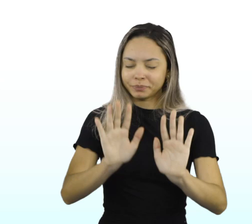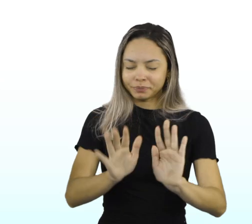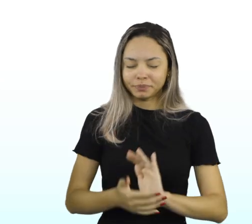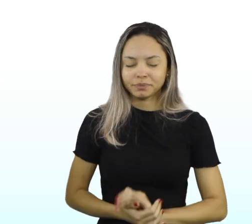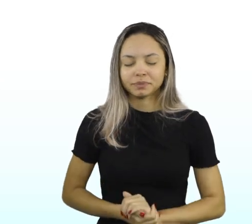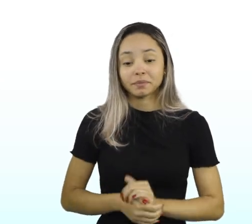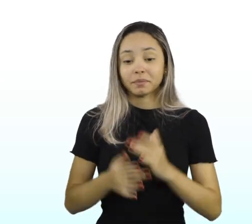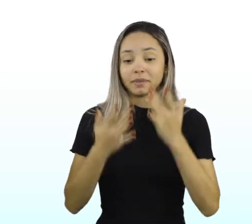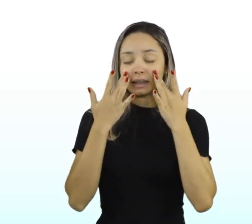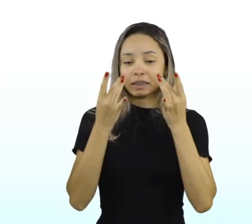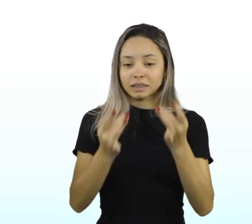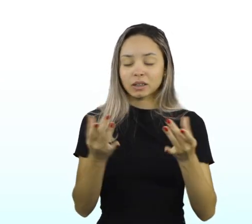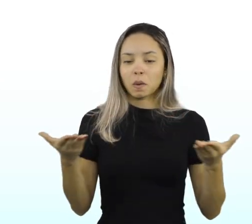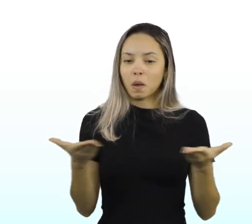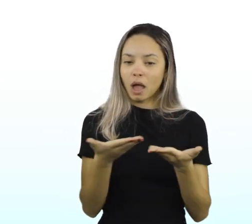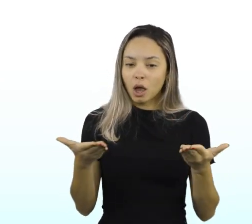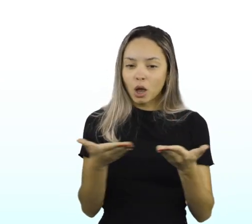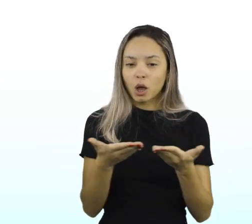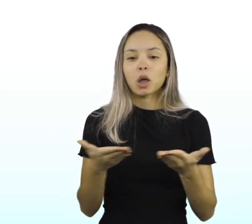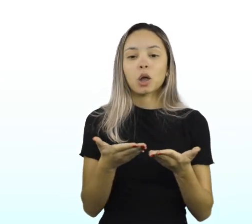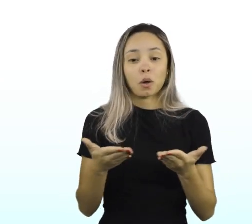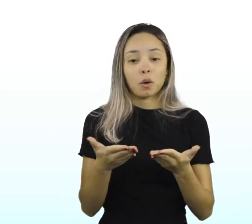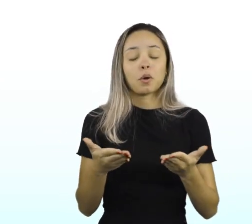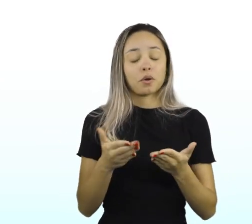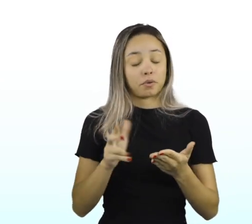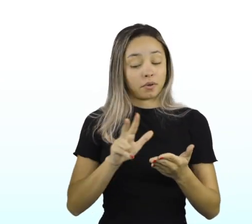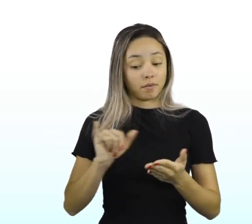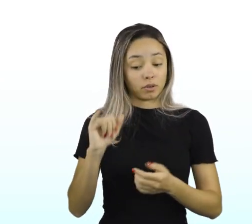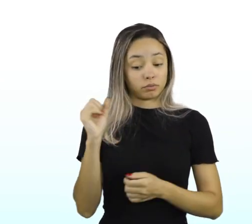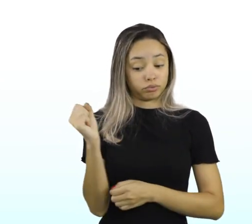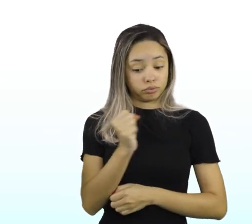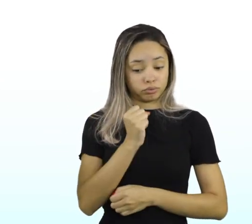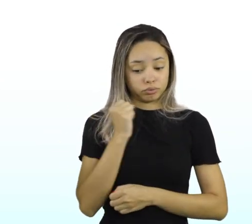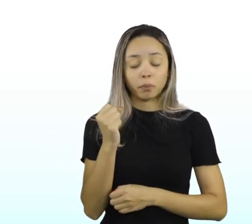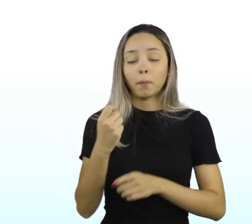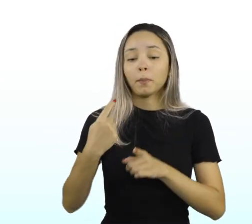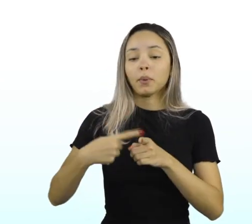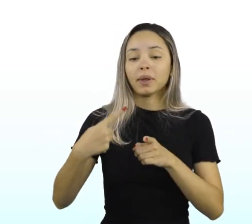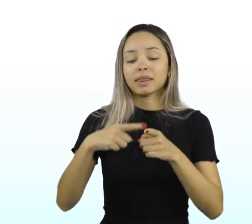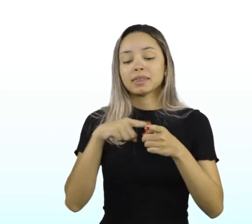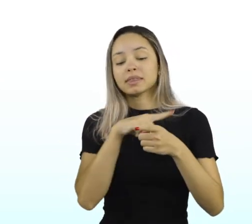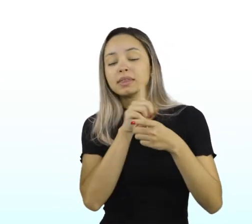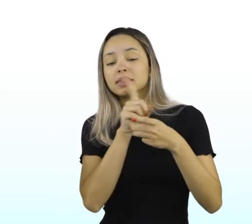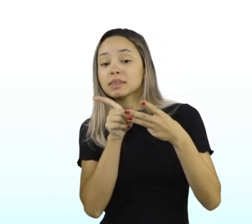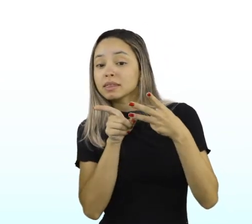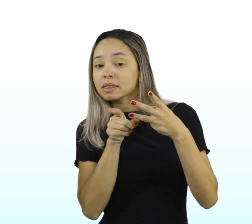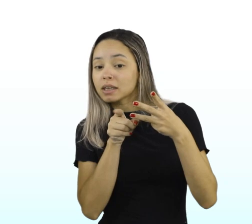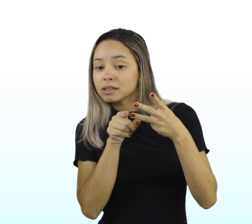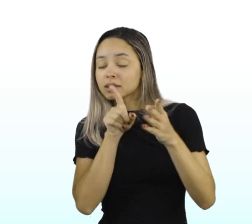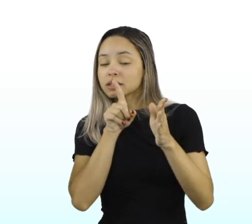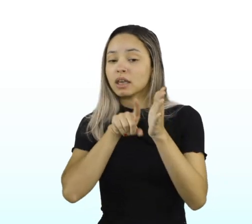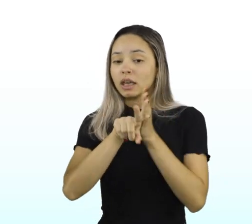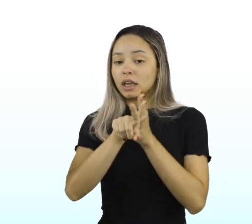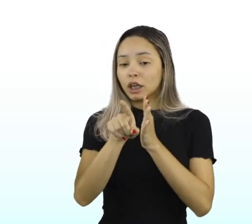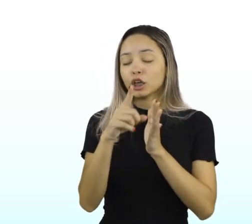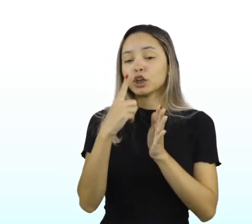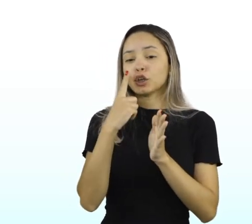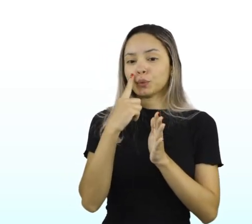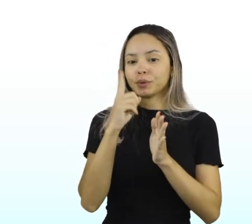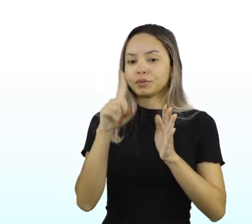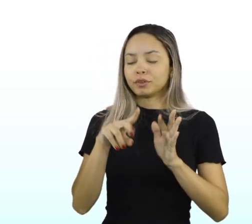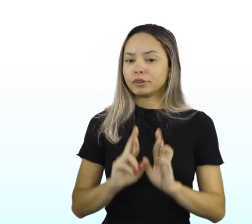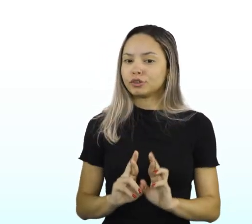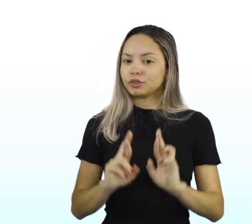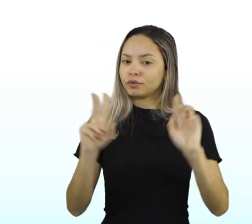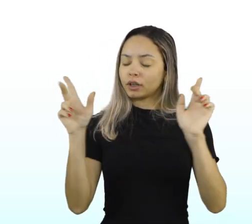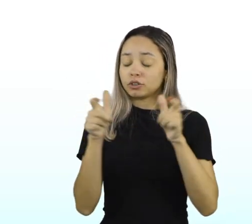te prepara que agora o kisuke vai ferver, porque na terceiro caso, a força ela vai estar formando um ângulo entre si. Na grande